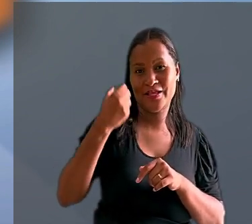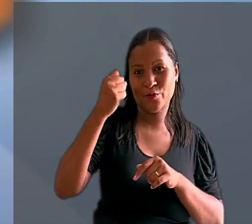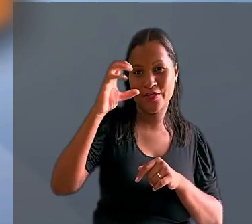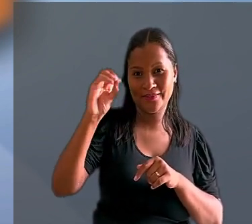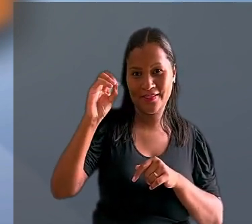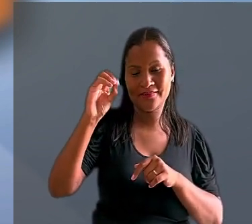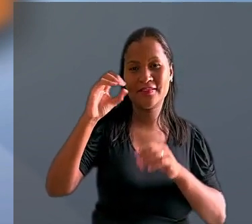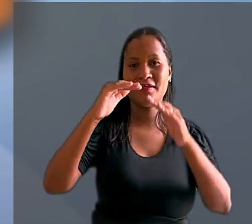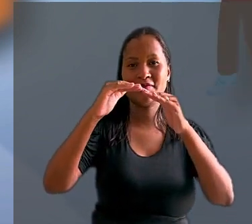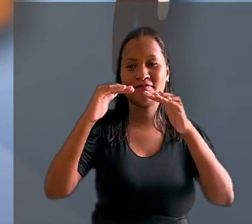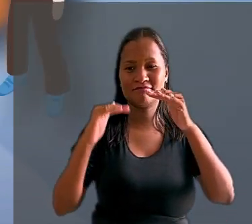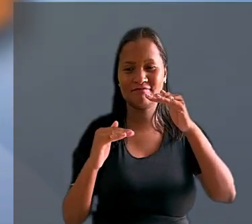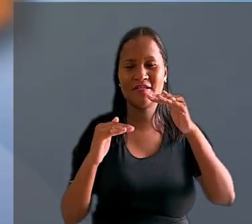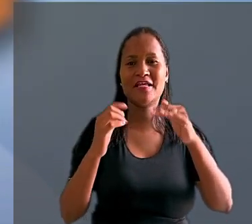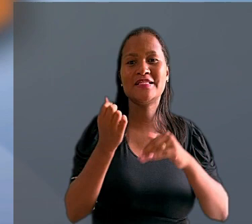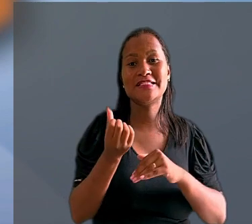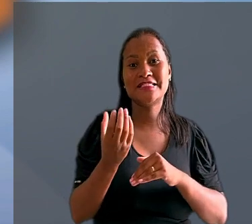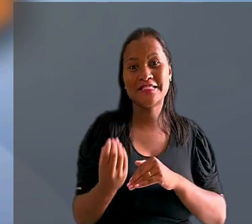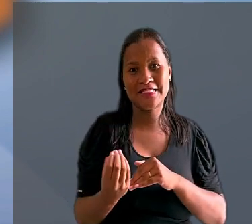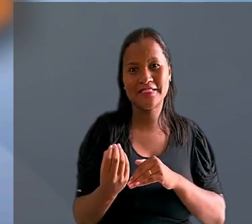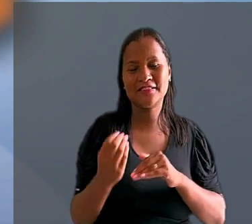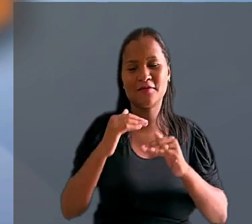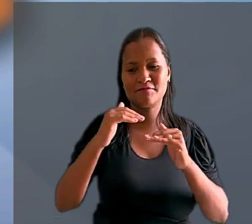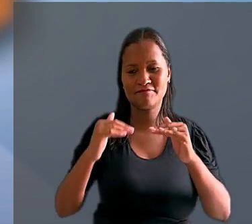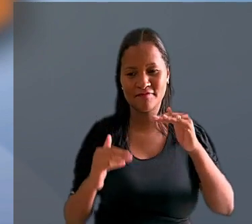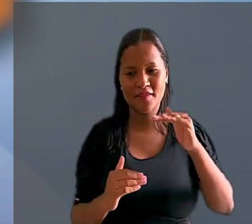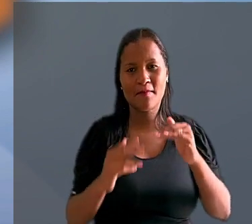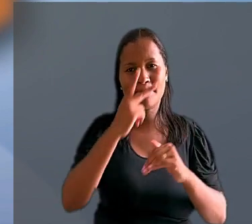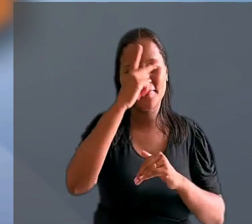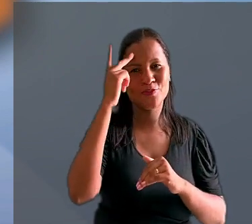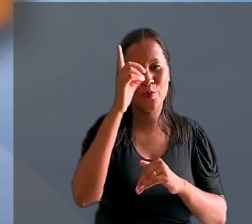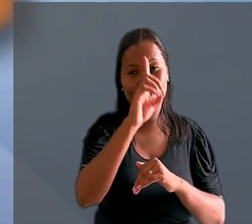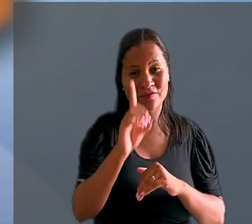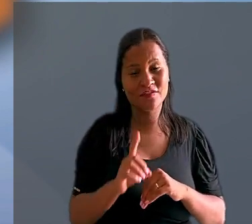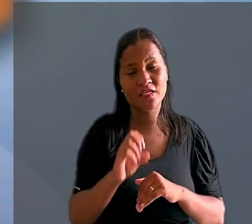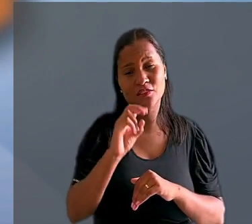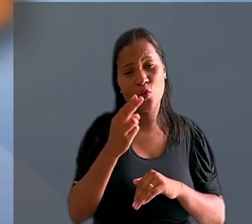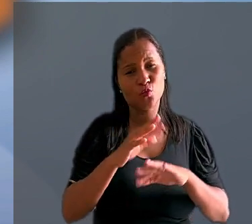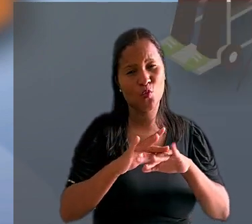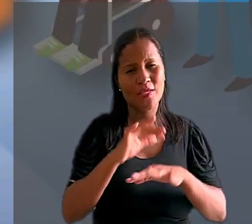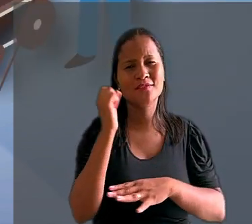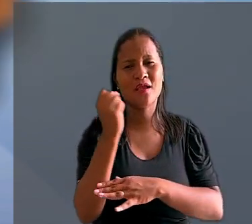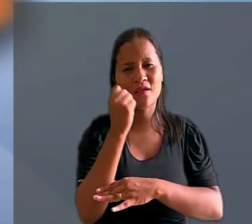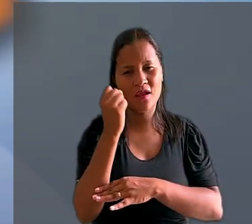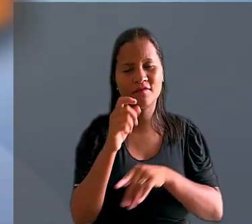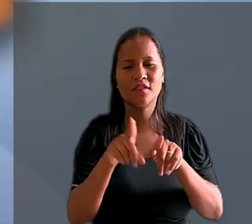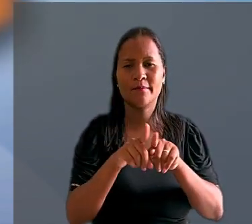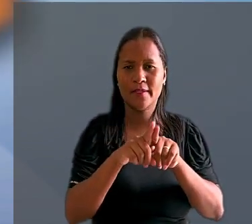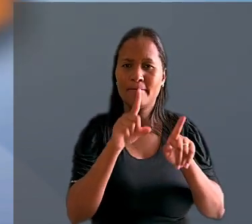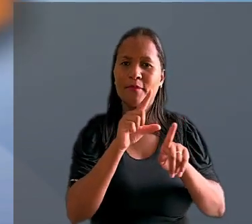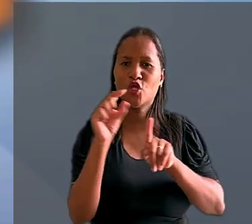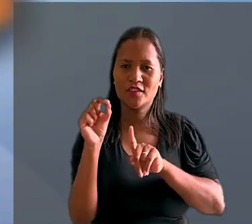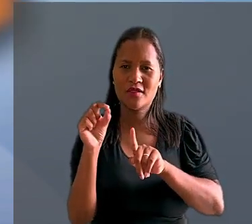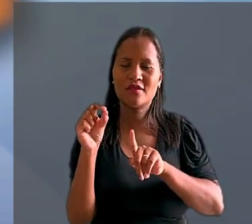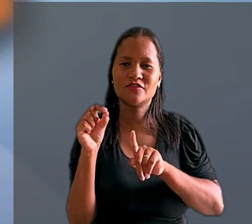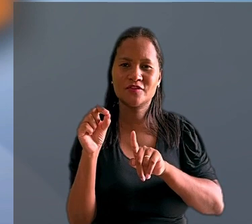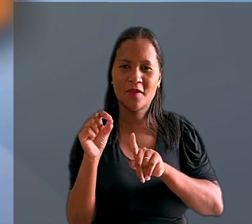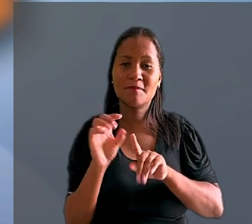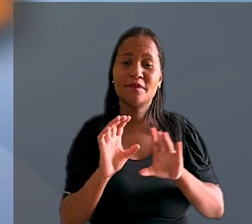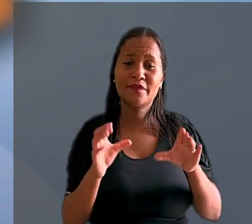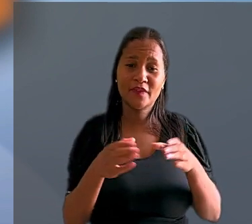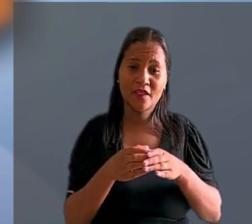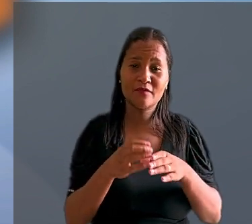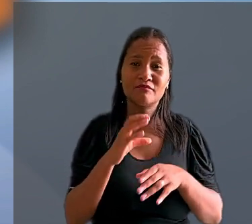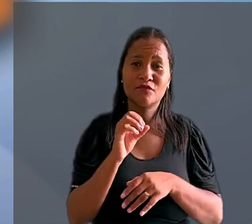anos, em seguida, aquelas acima de 60 anos. Pessoas com deficiência e com doenças graves também têm